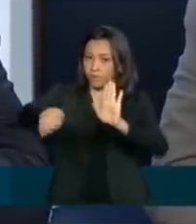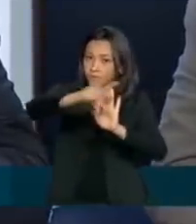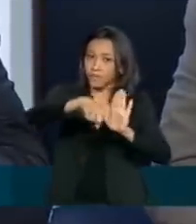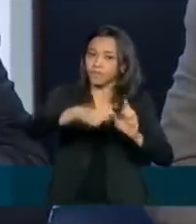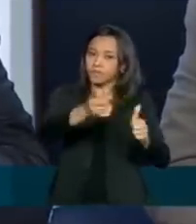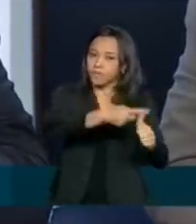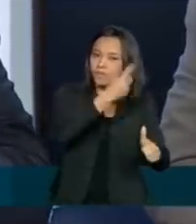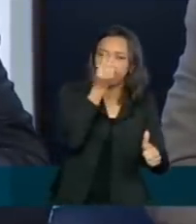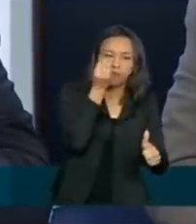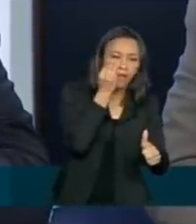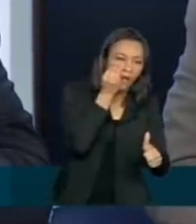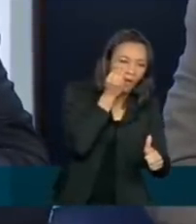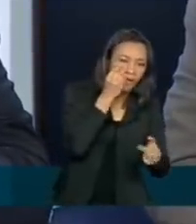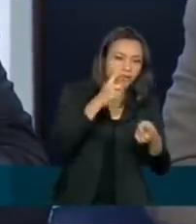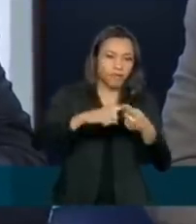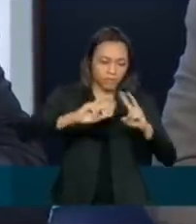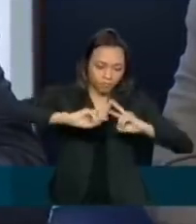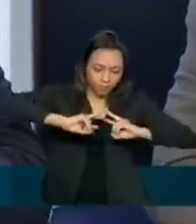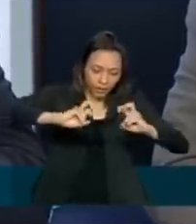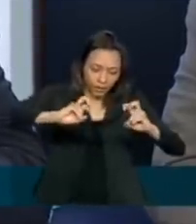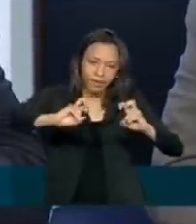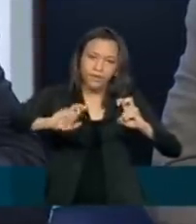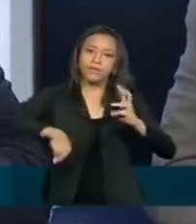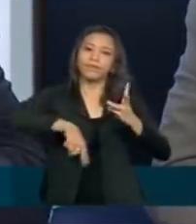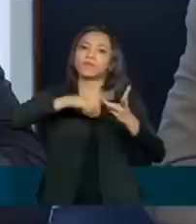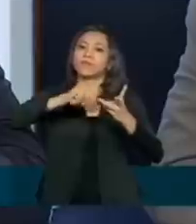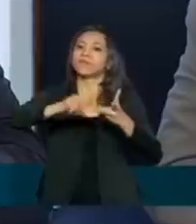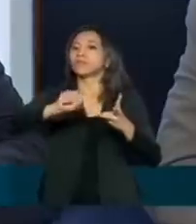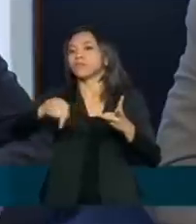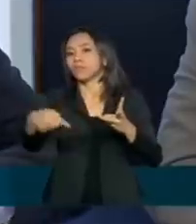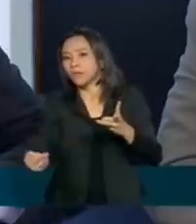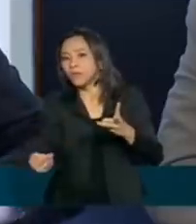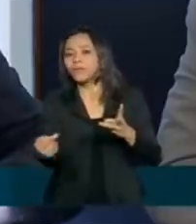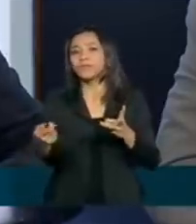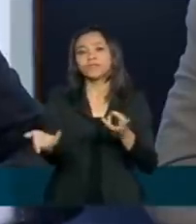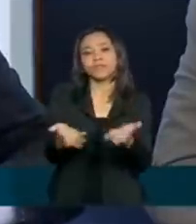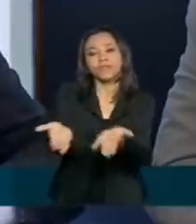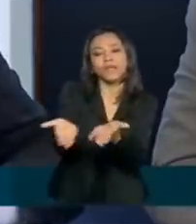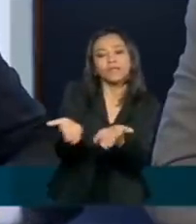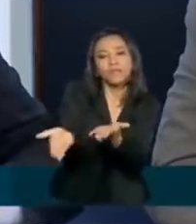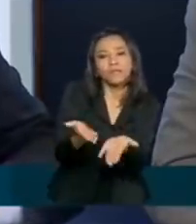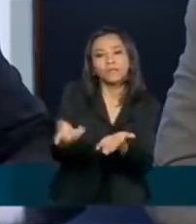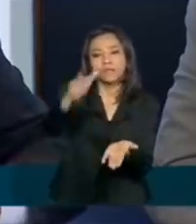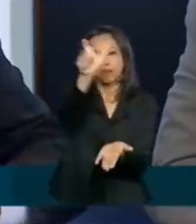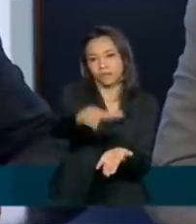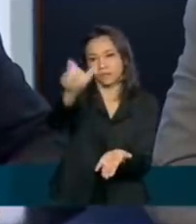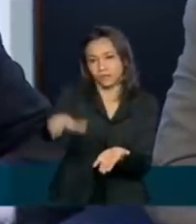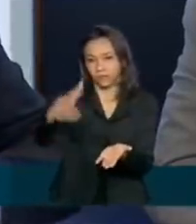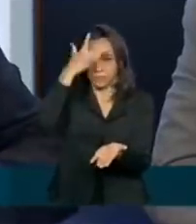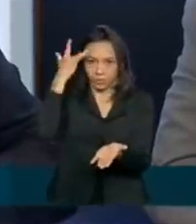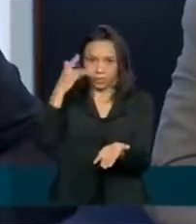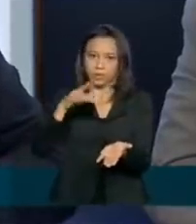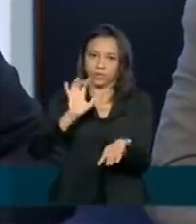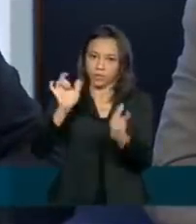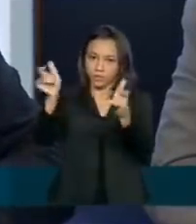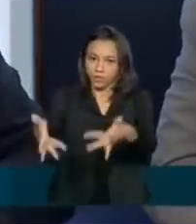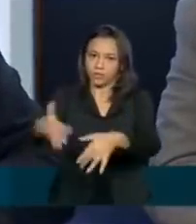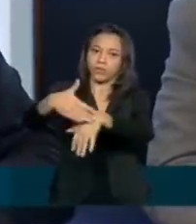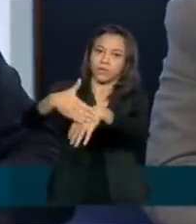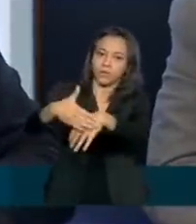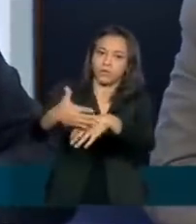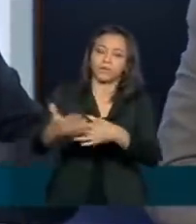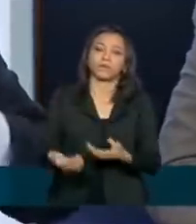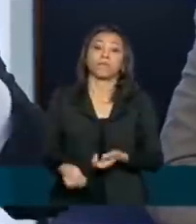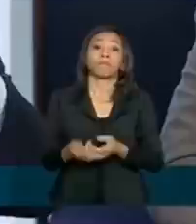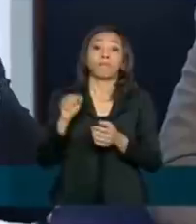testagem, diagnóstico e trabalhando com o manejo dos pacientes. Dentro da lógica dos